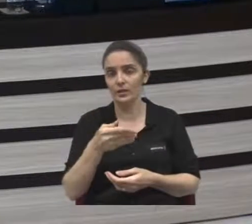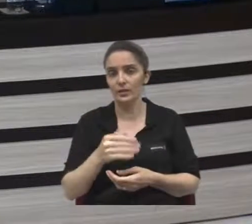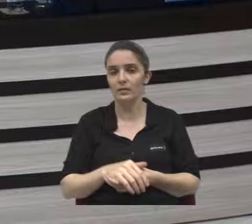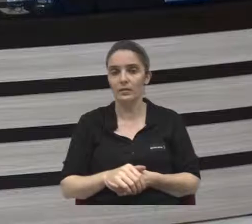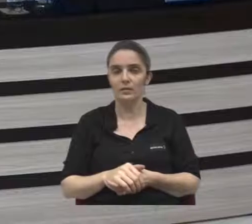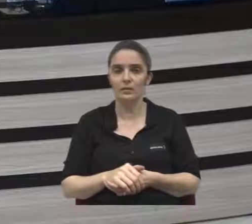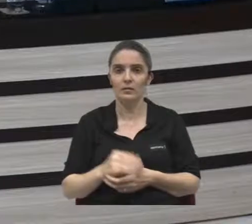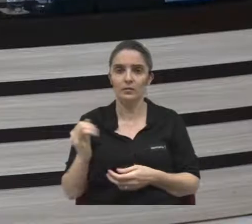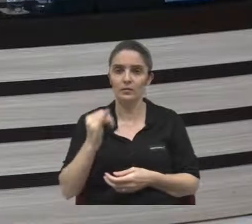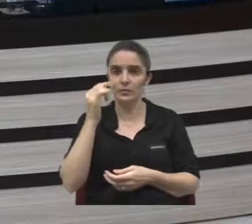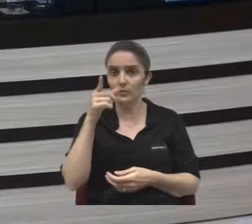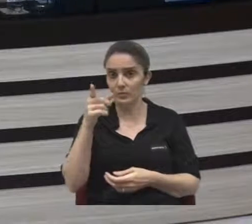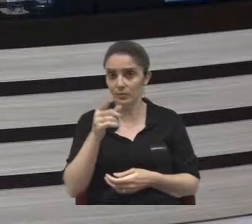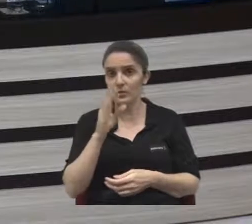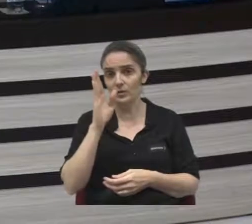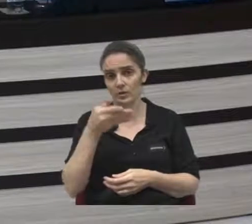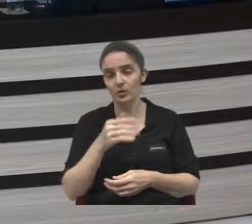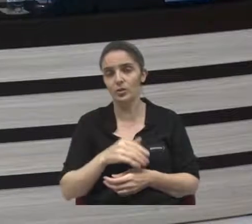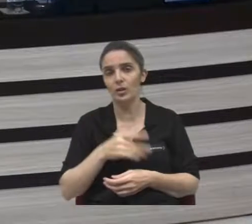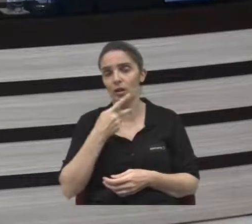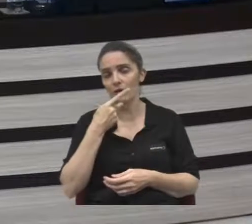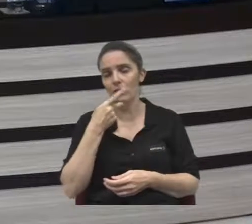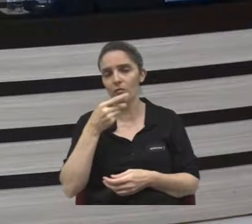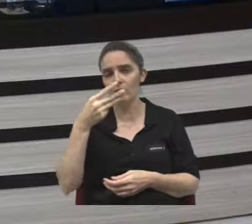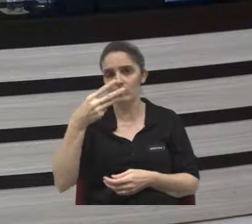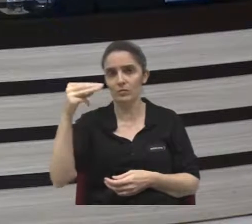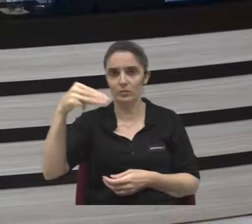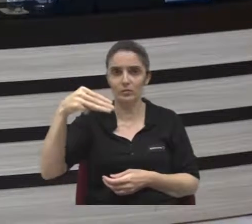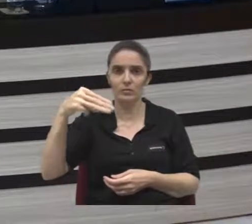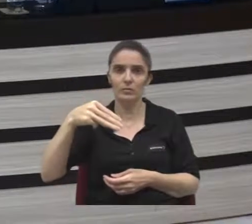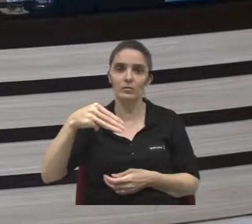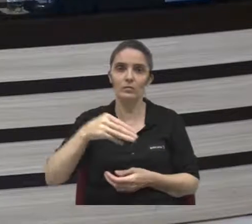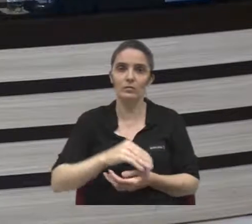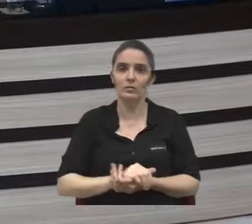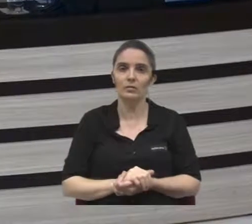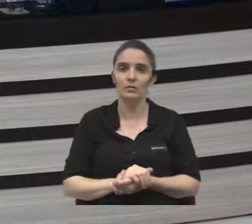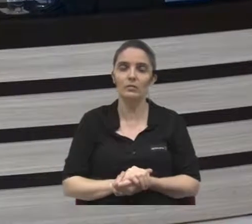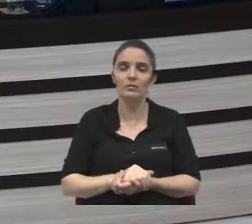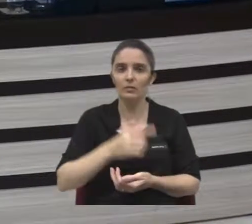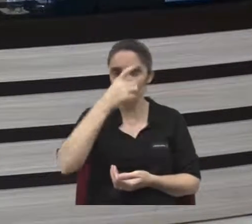teve o tempo de 3 minutos, vereadora Constância. Vereador Marco Xavier.